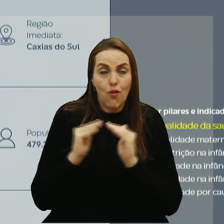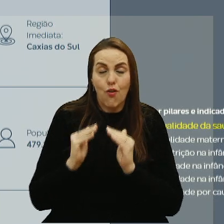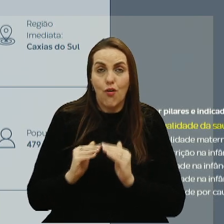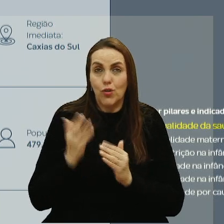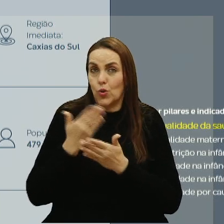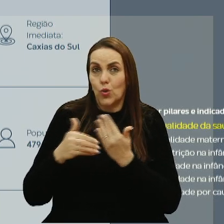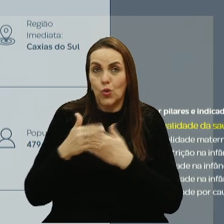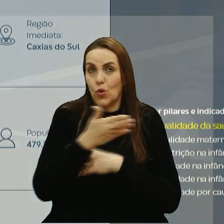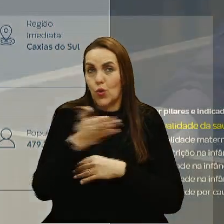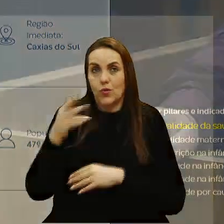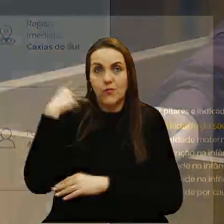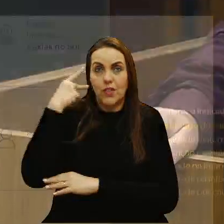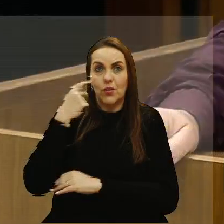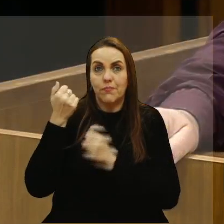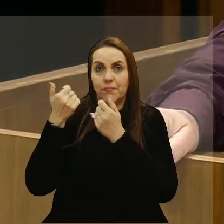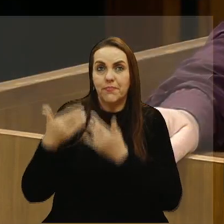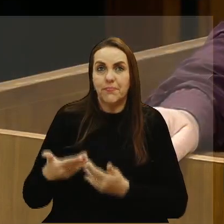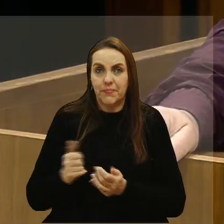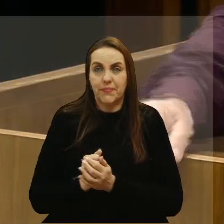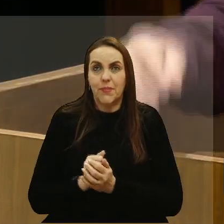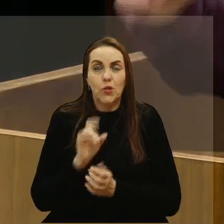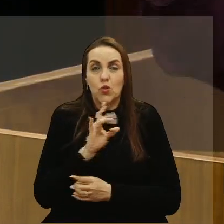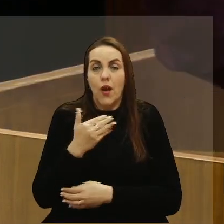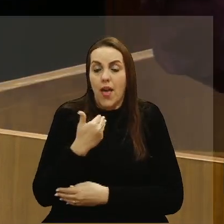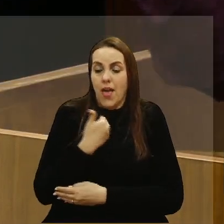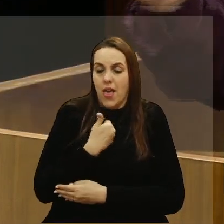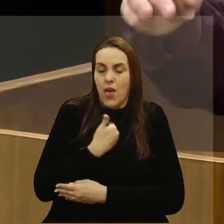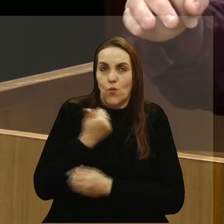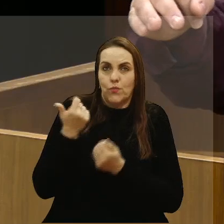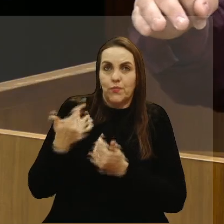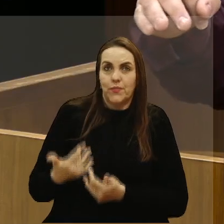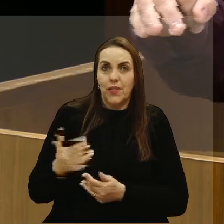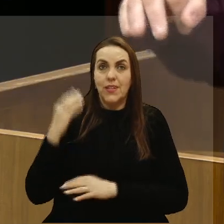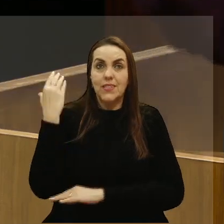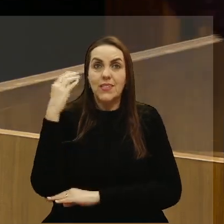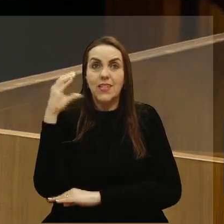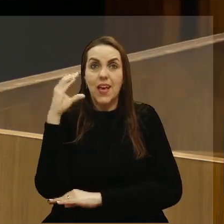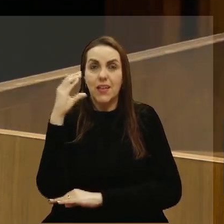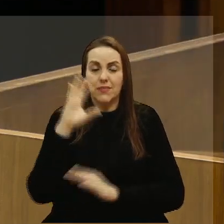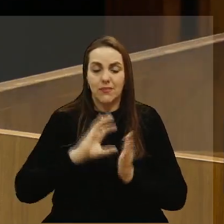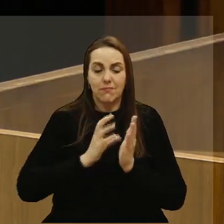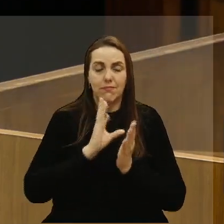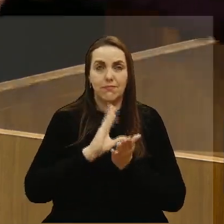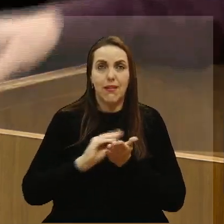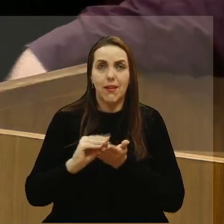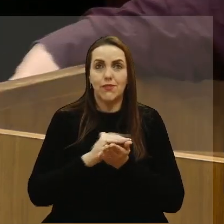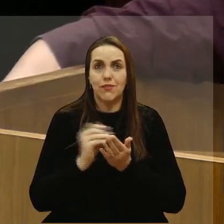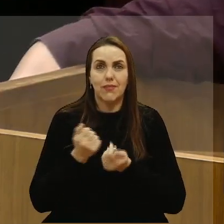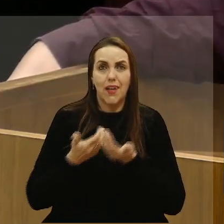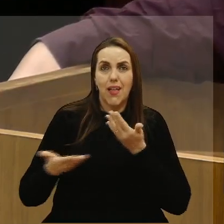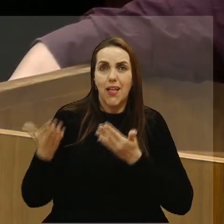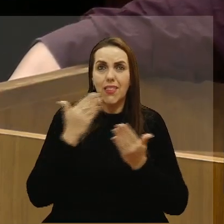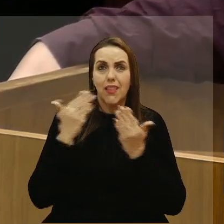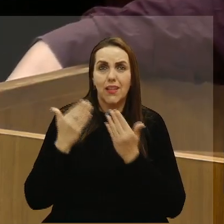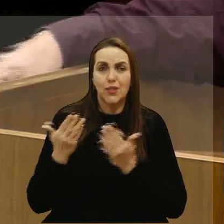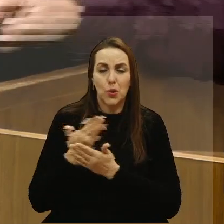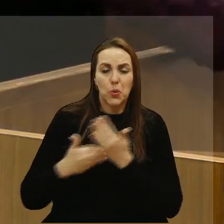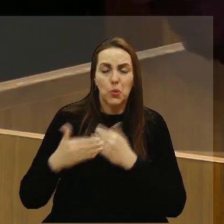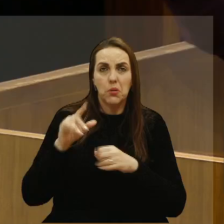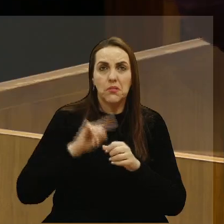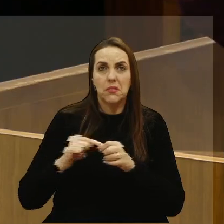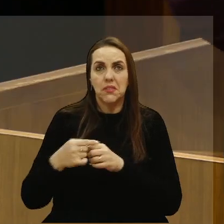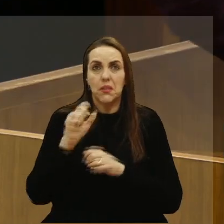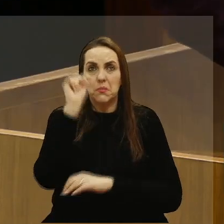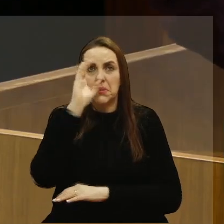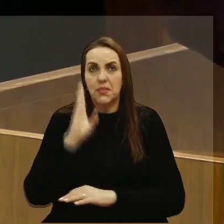vereadores, falamos. E não sou eu que estou falando, são dados científicos, que analisam todas as cidades do Brasil. E se a gente